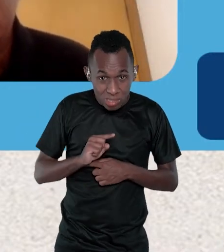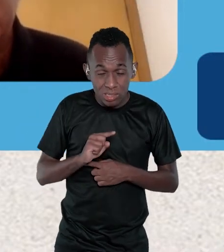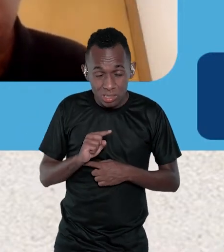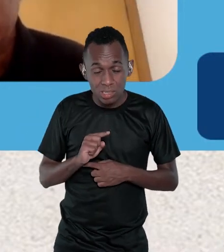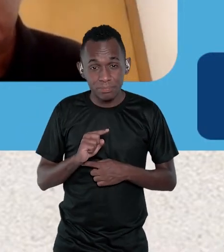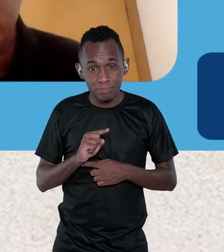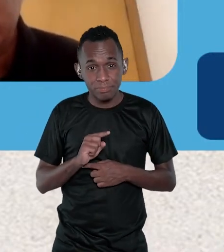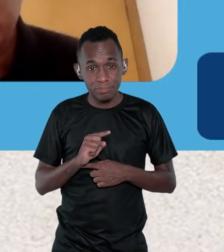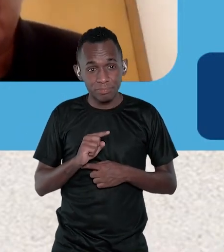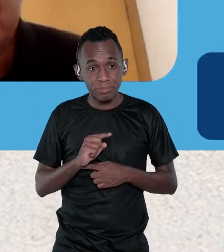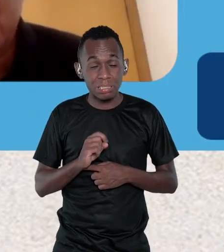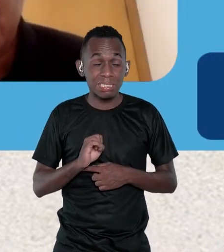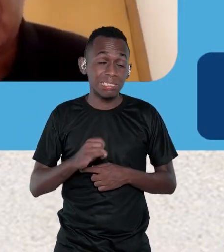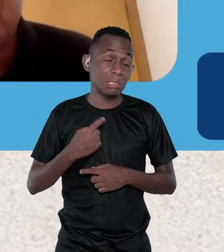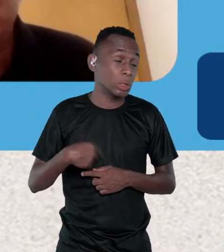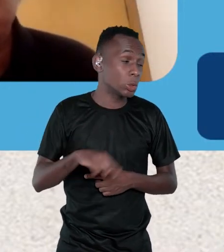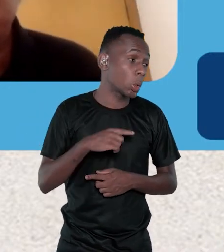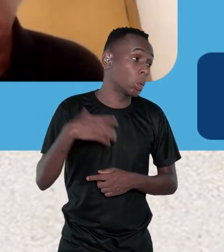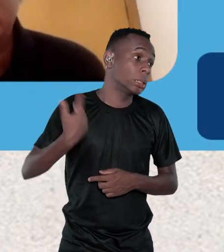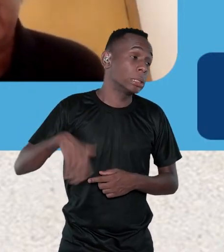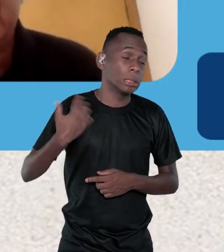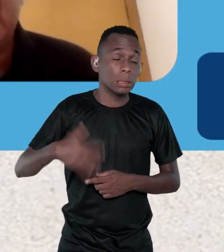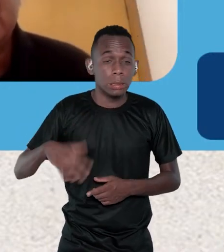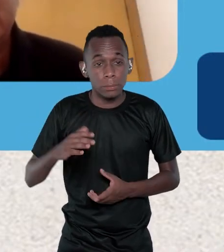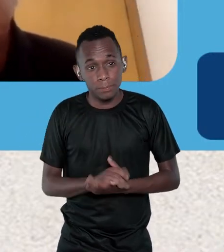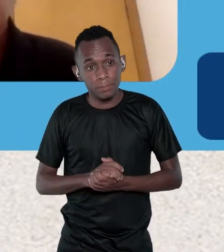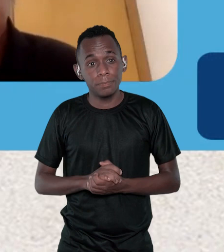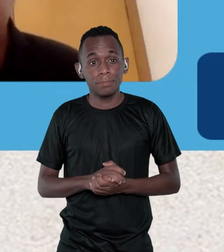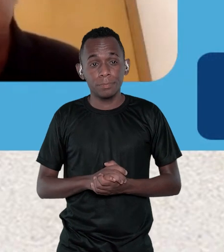relato. Ai de nós se não houvesse arte. Né? Ai de nós.